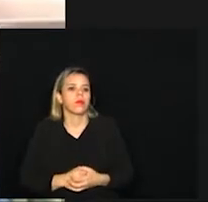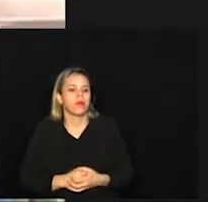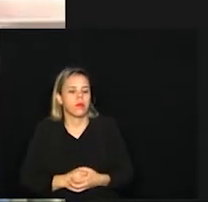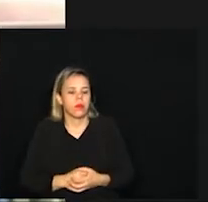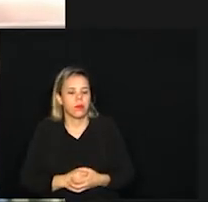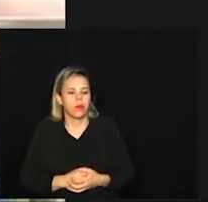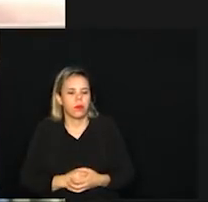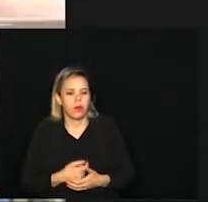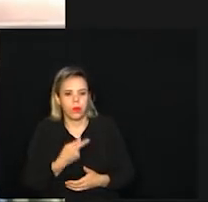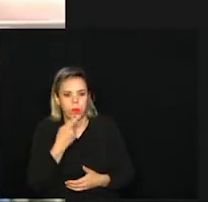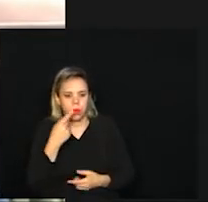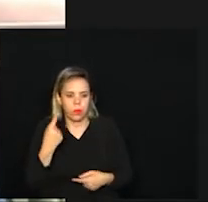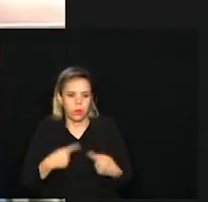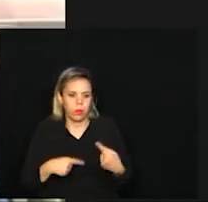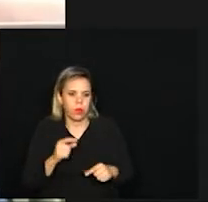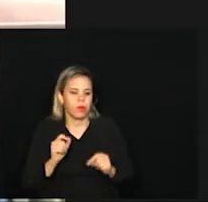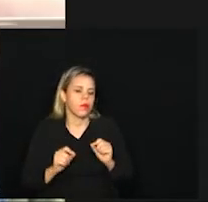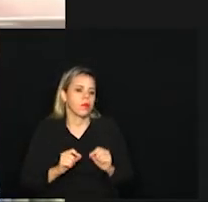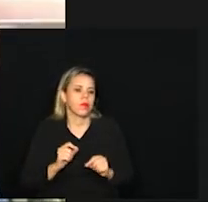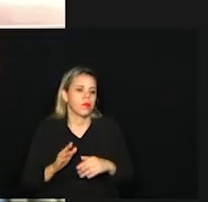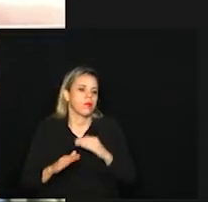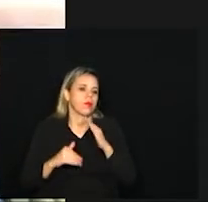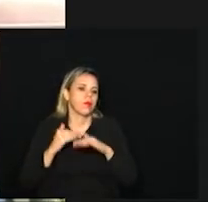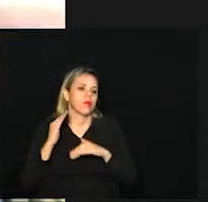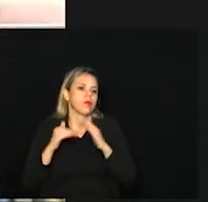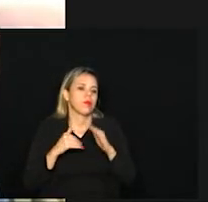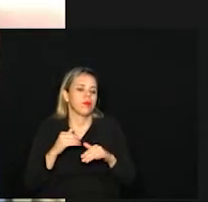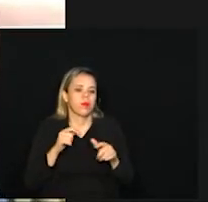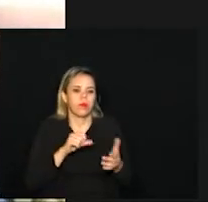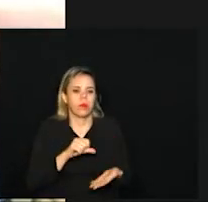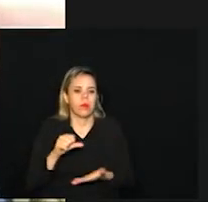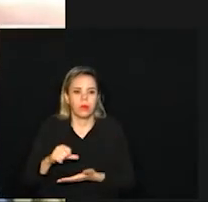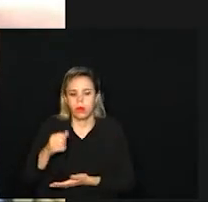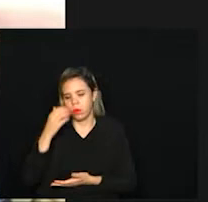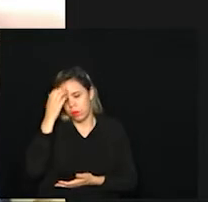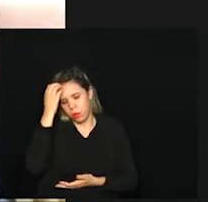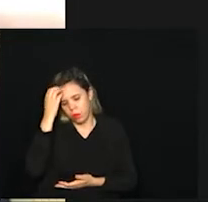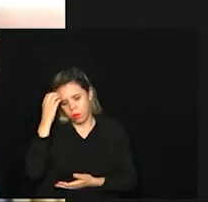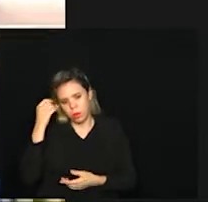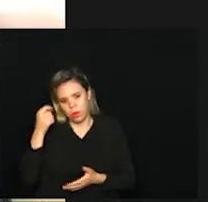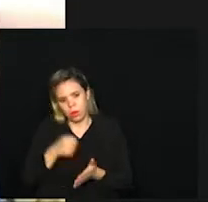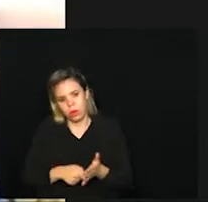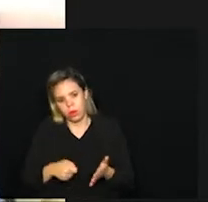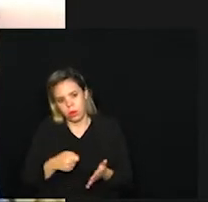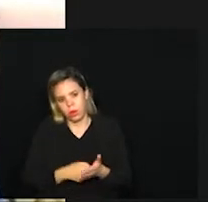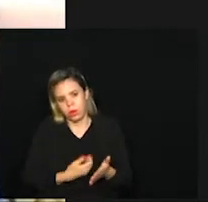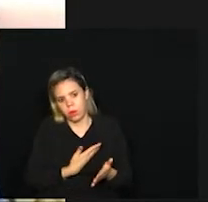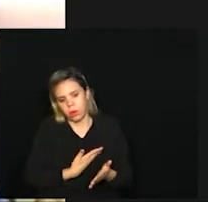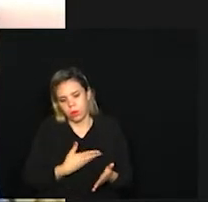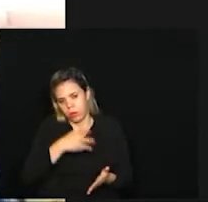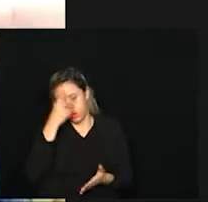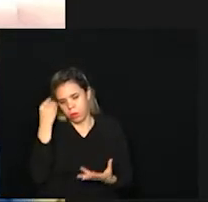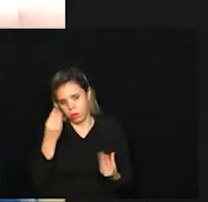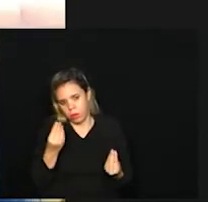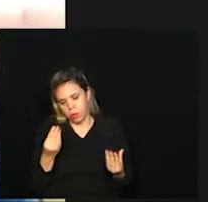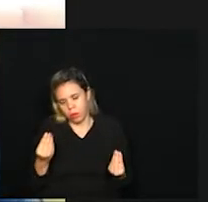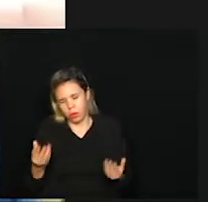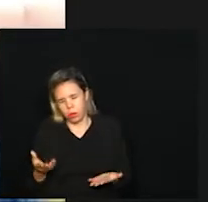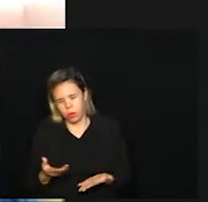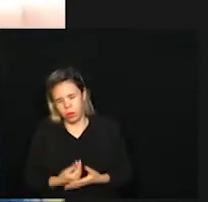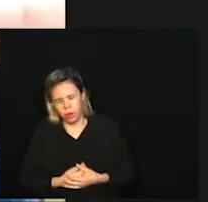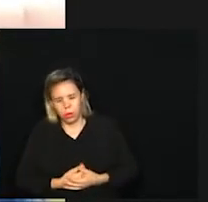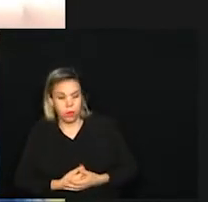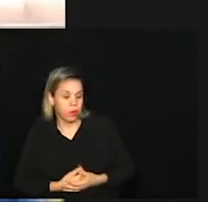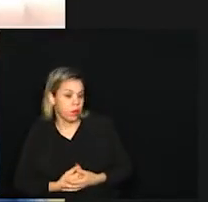vamos discutir a questão do desenvolvimento local e as políticas públicas E são muitas não é